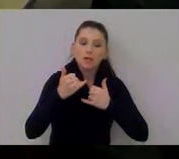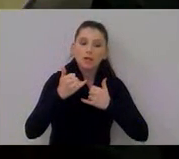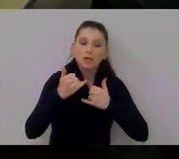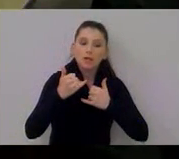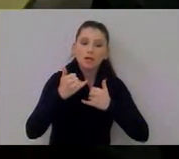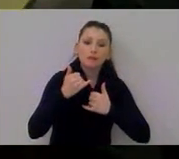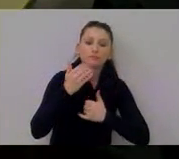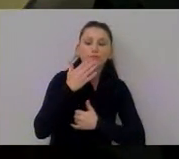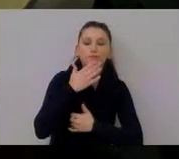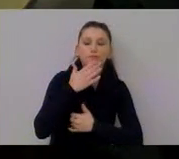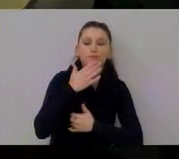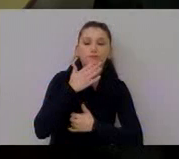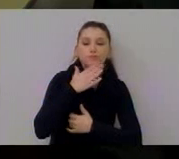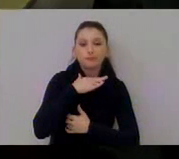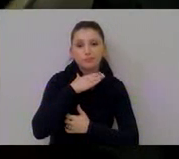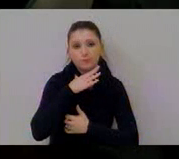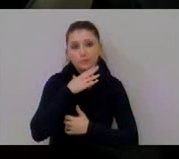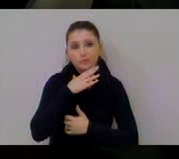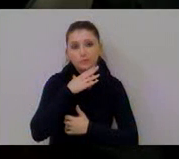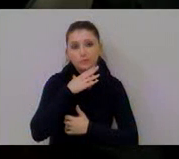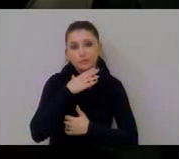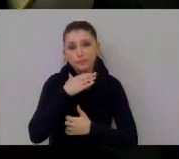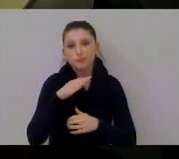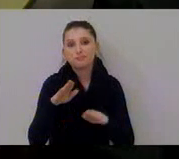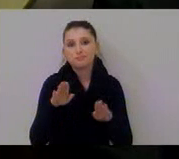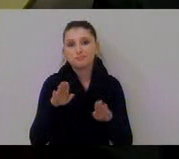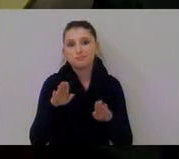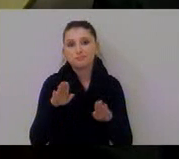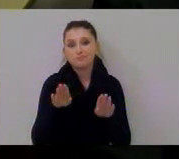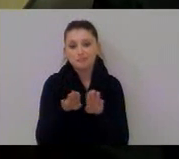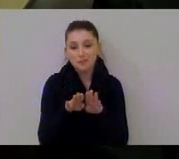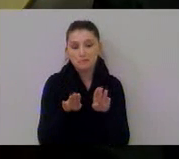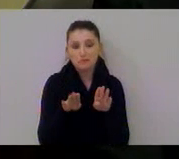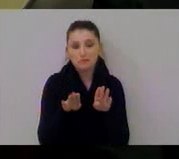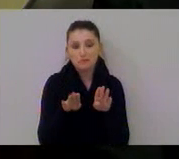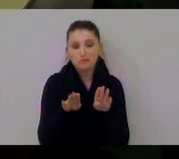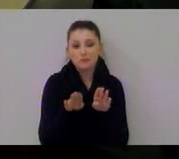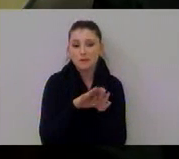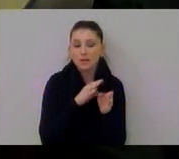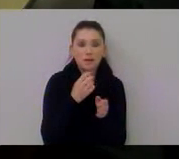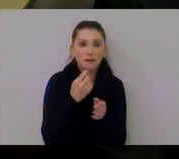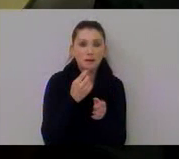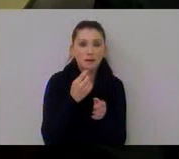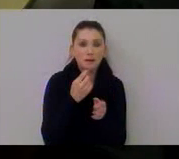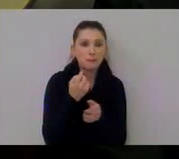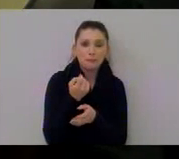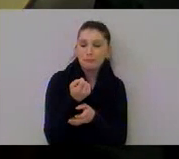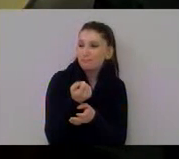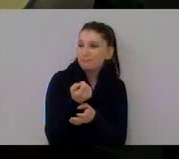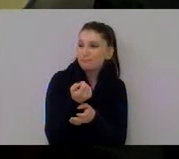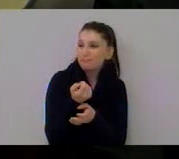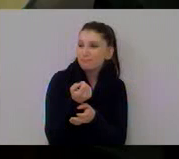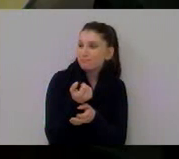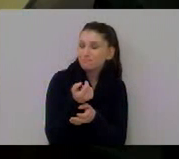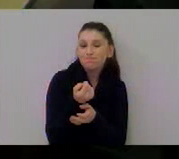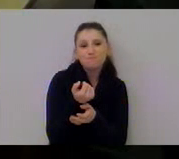uma das poucas opções de lazer em nossa nosso centro da